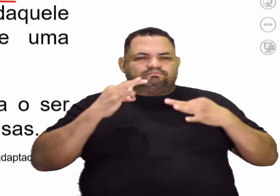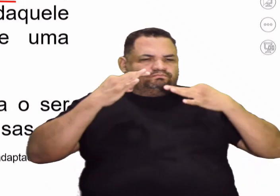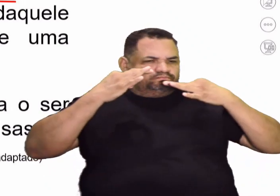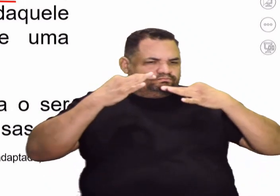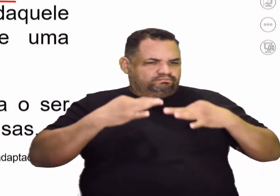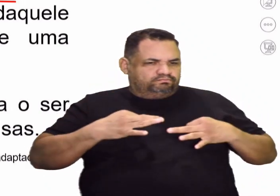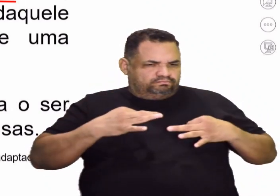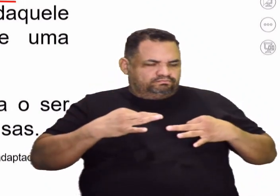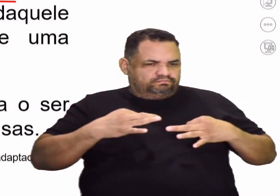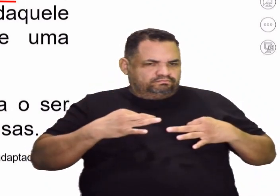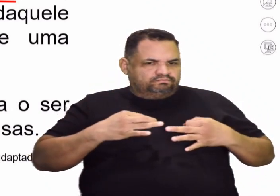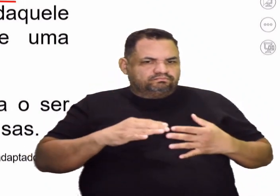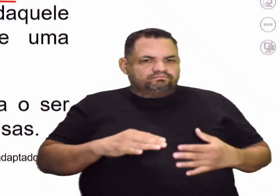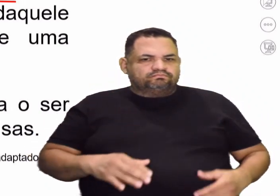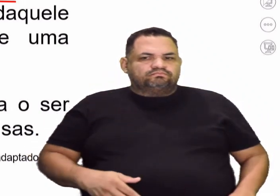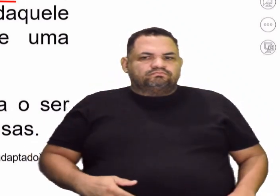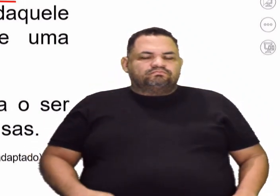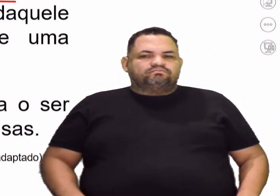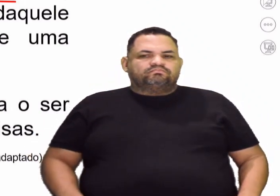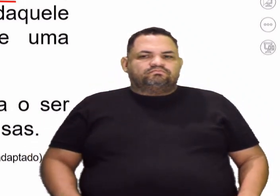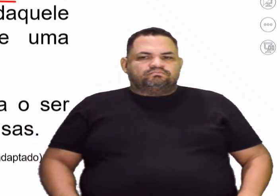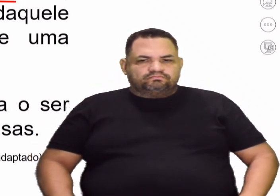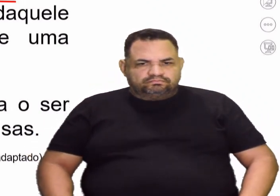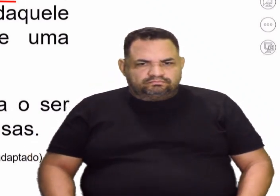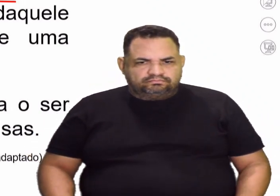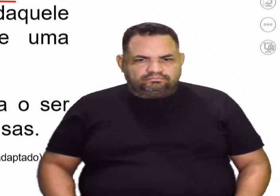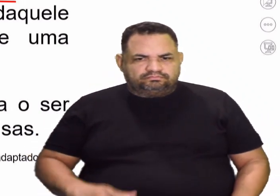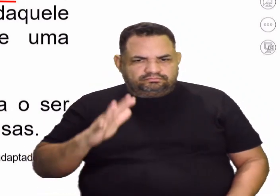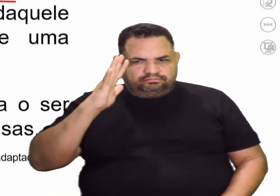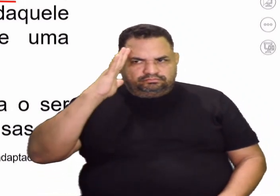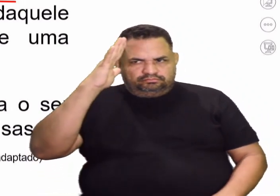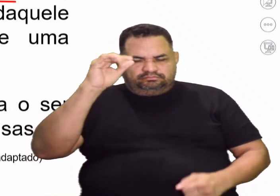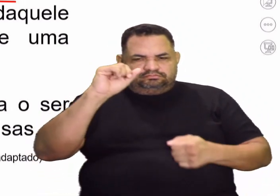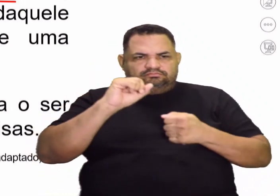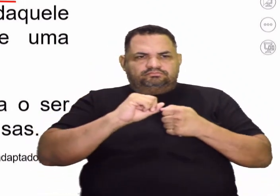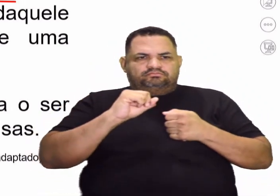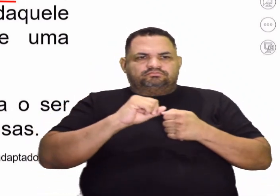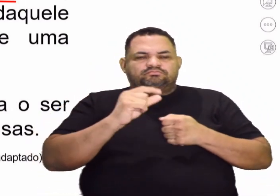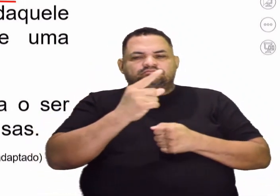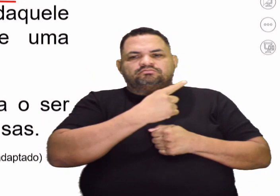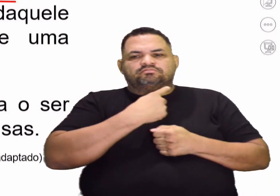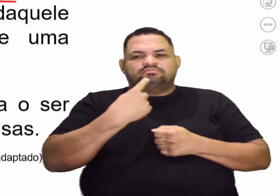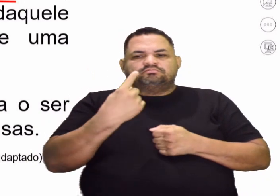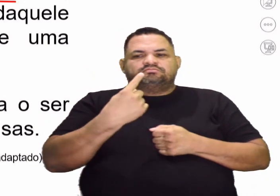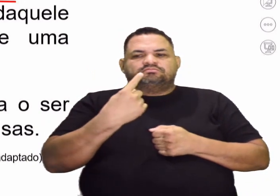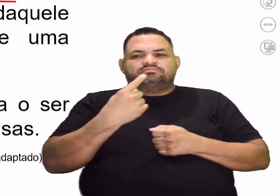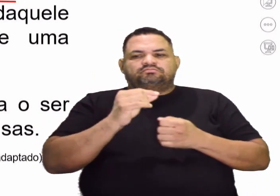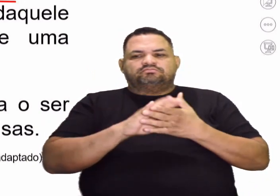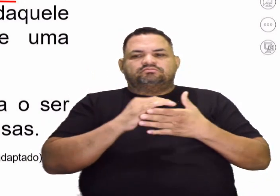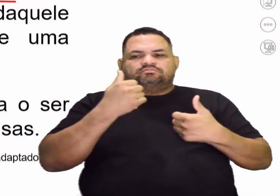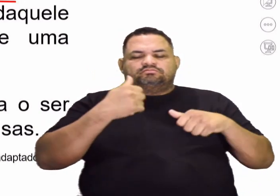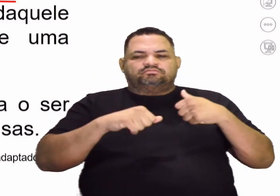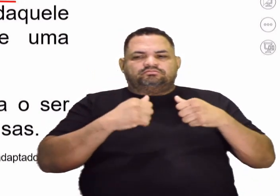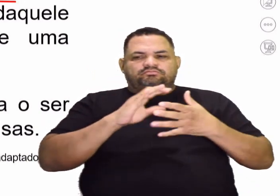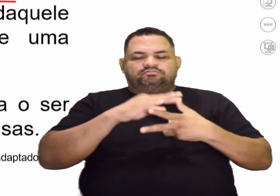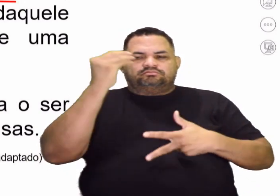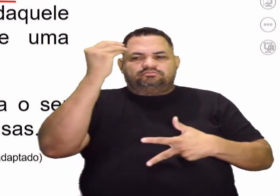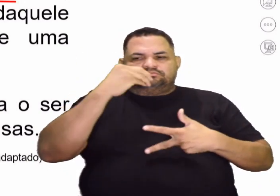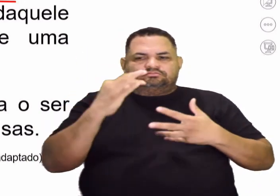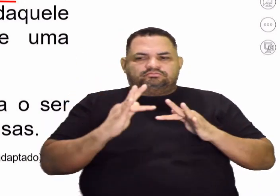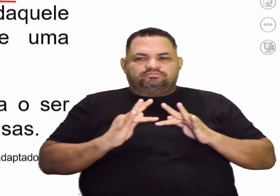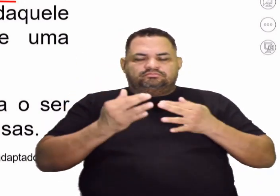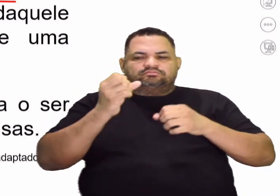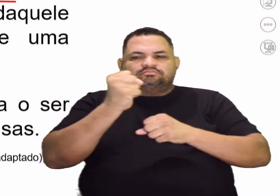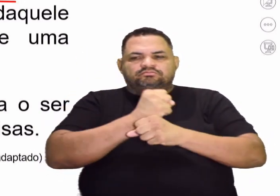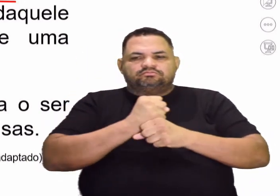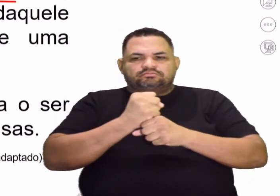É excelência, olha só, gente. Imagine você fazer um extra classe, né, que nós teremos, ou uma avaliação do Enem lá no final do